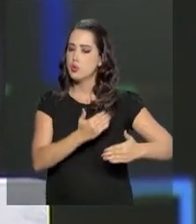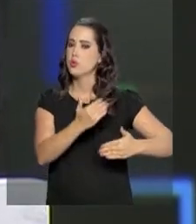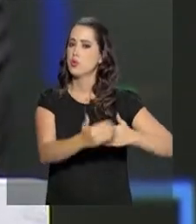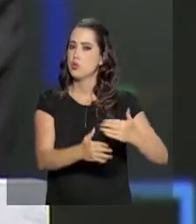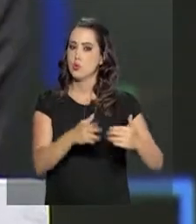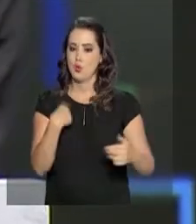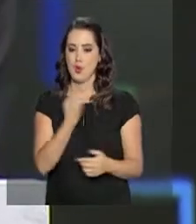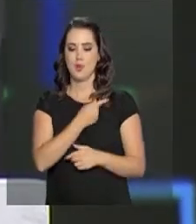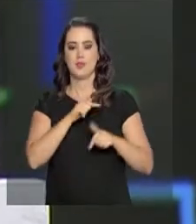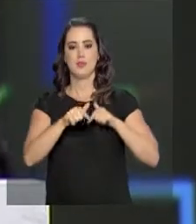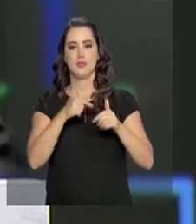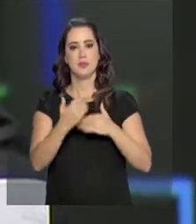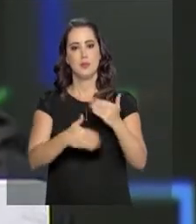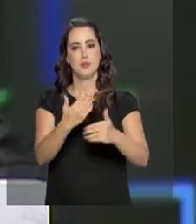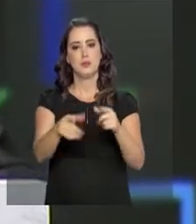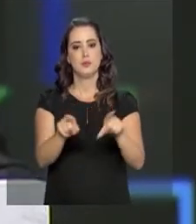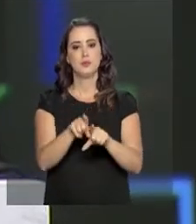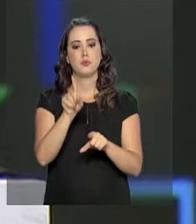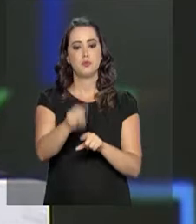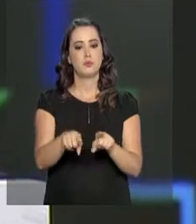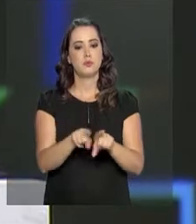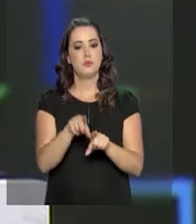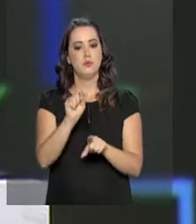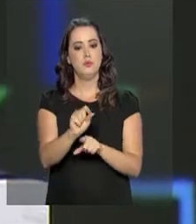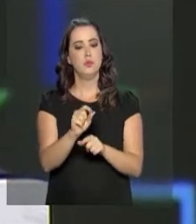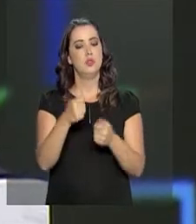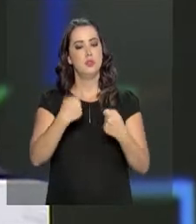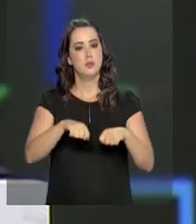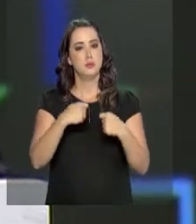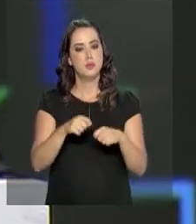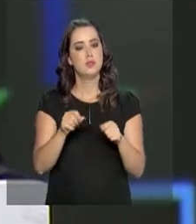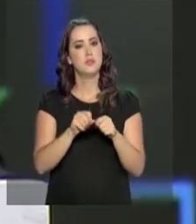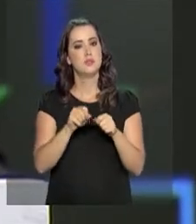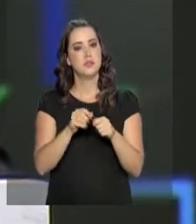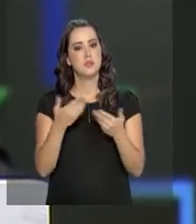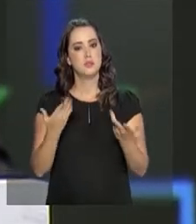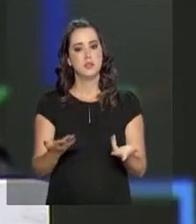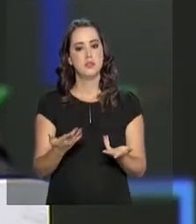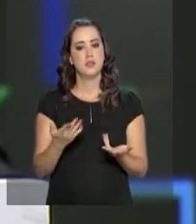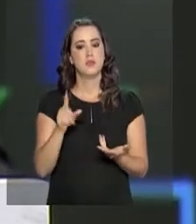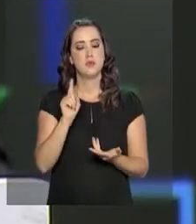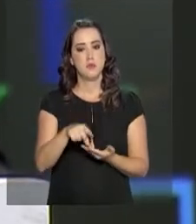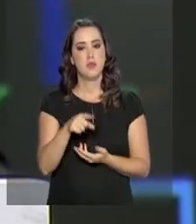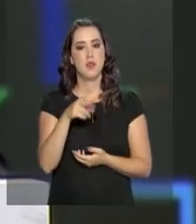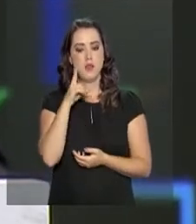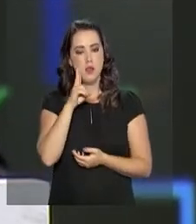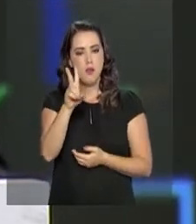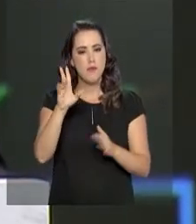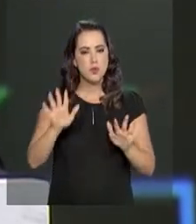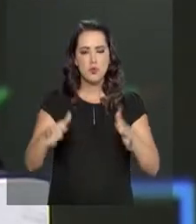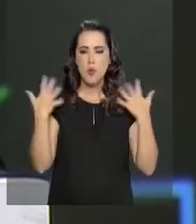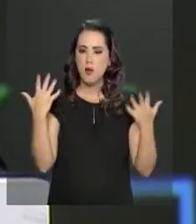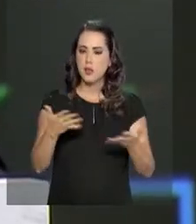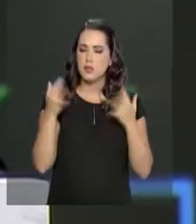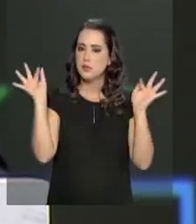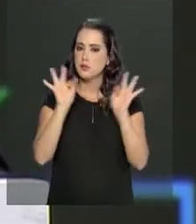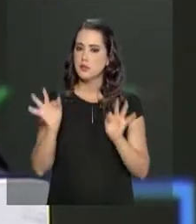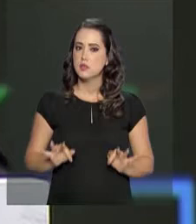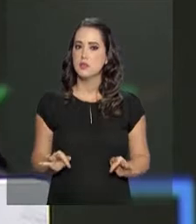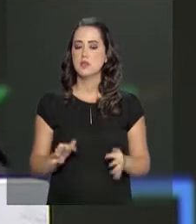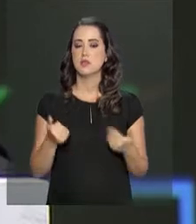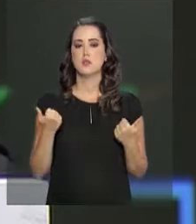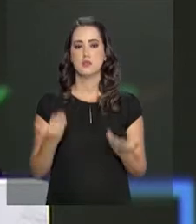e ainda aquilo que há de ser feito e eu vejo com muita alegria com muita satisfação que